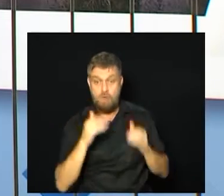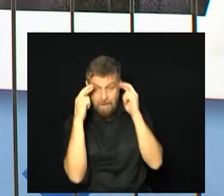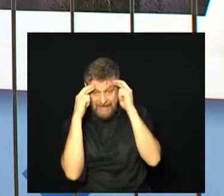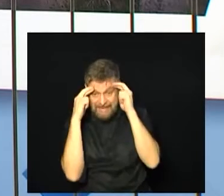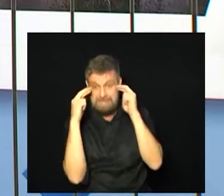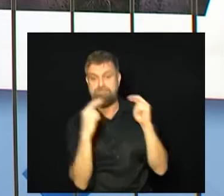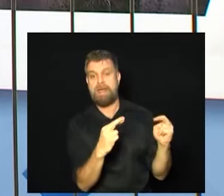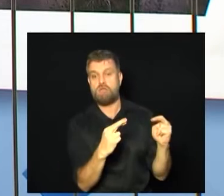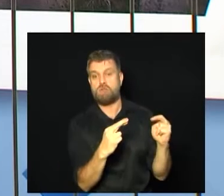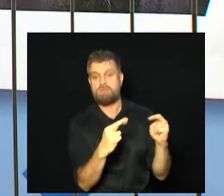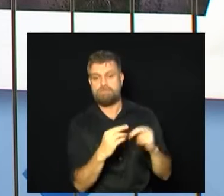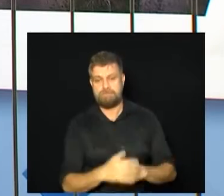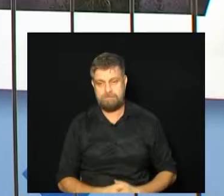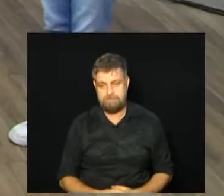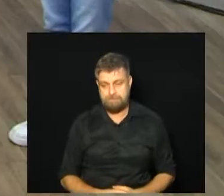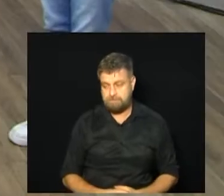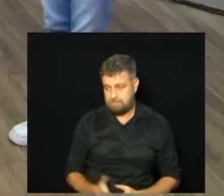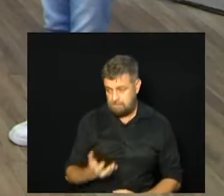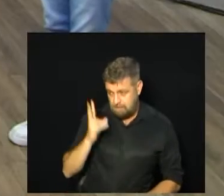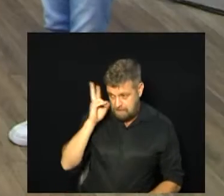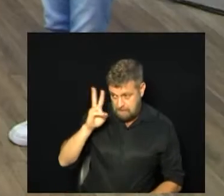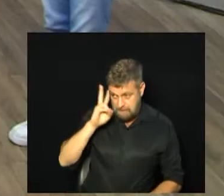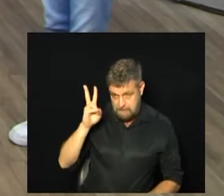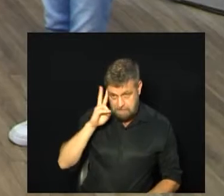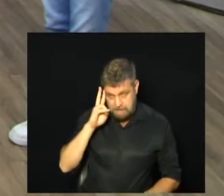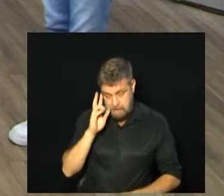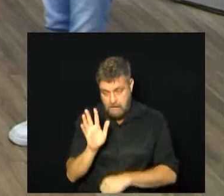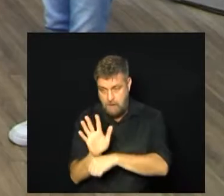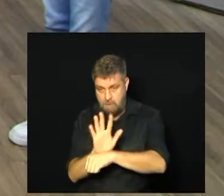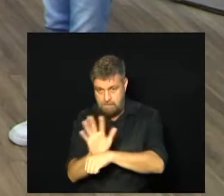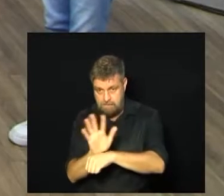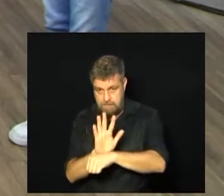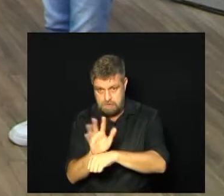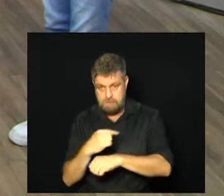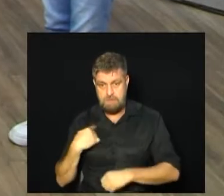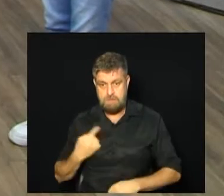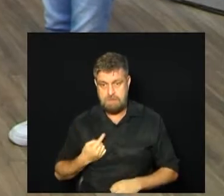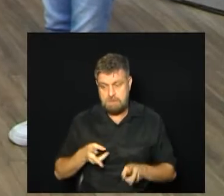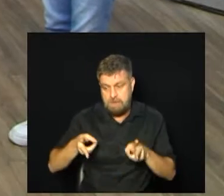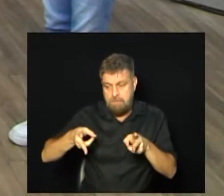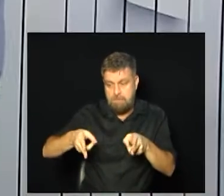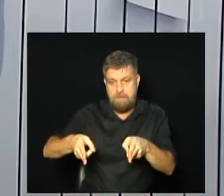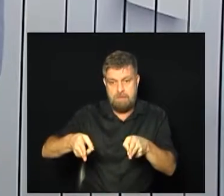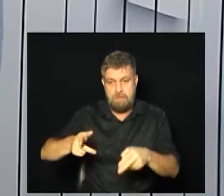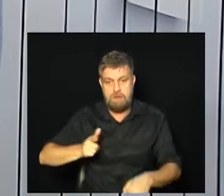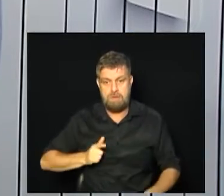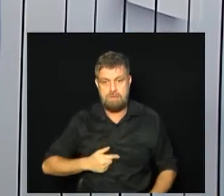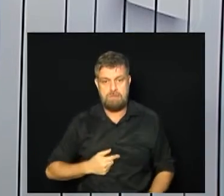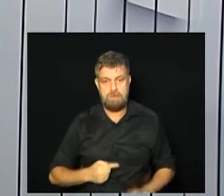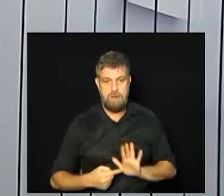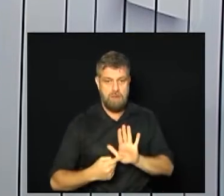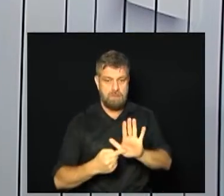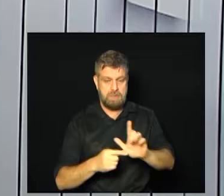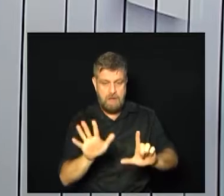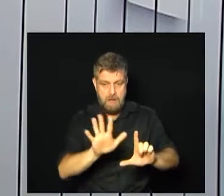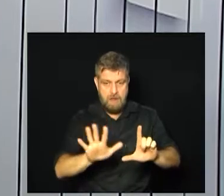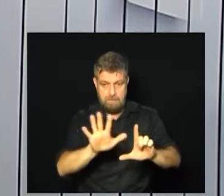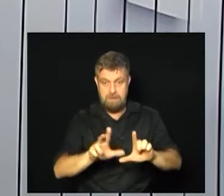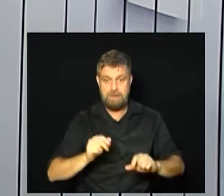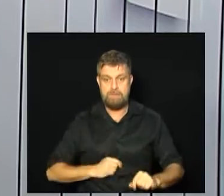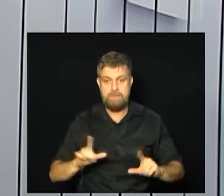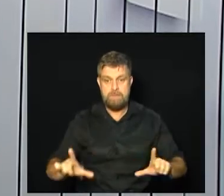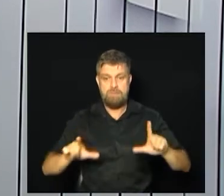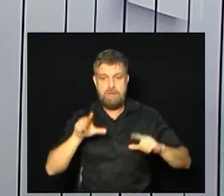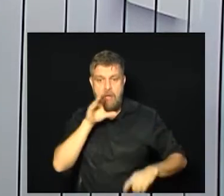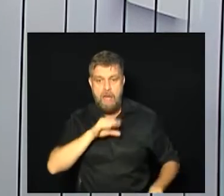respeitosa. Só para a gente lembrar, já que a senhora falou do vídeo, nós separamos aqui um trecho do momento em que a